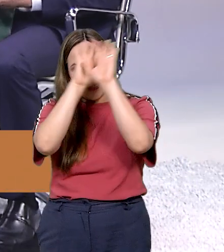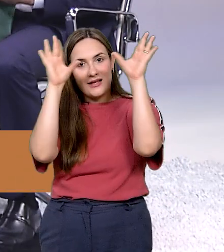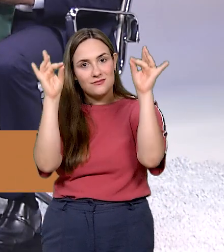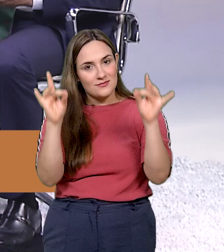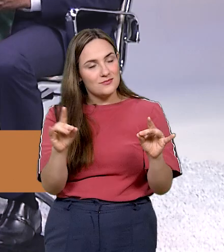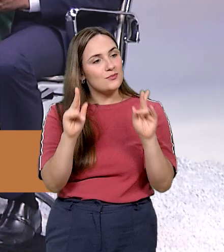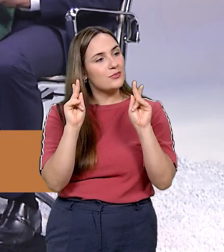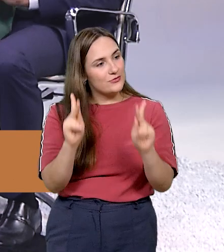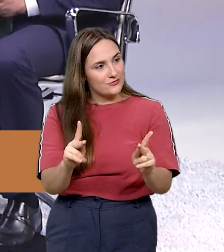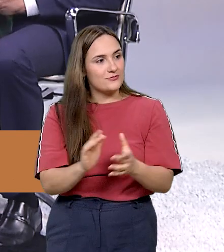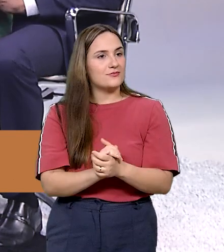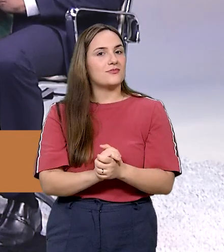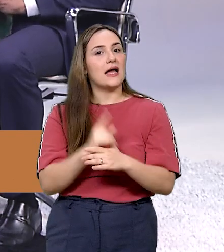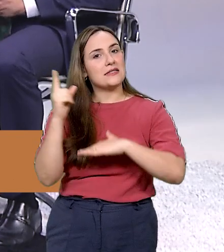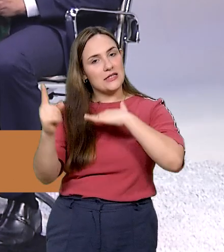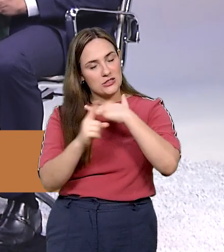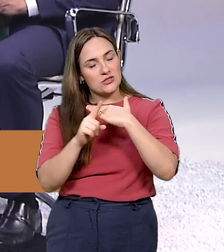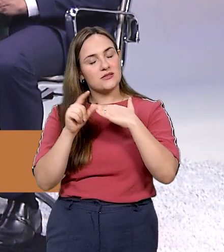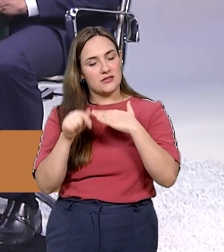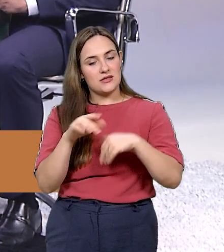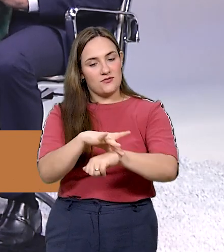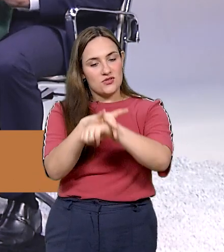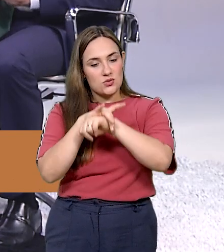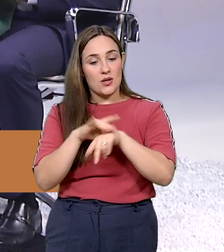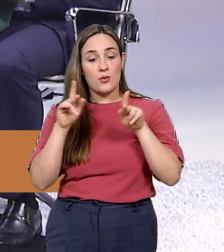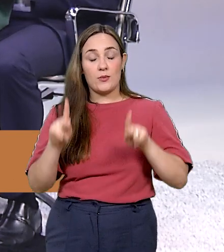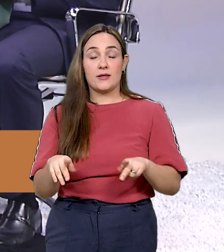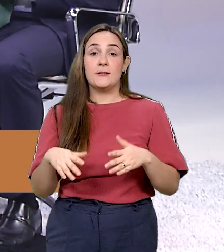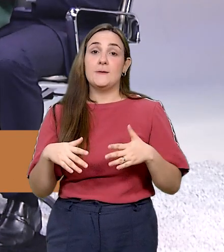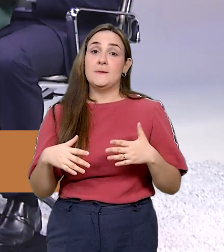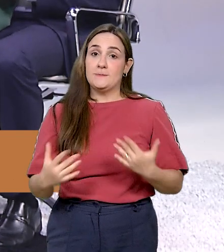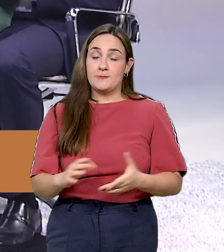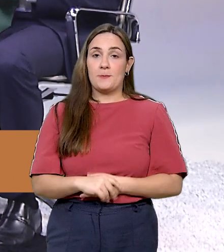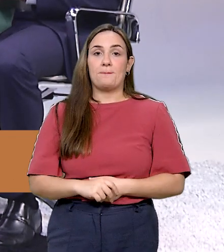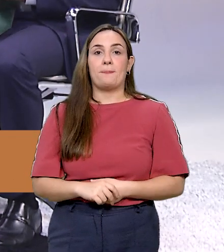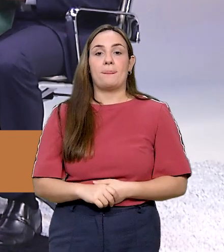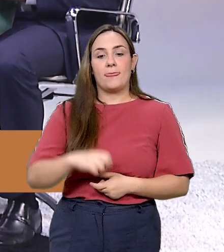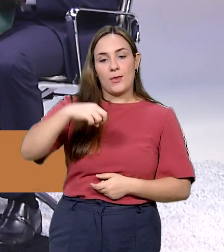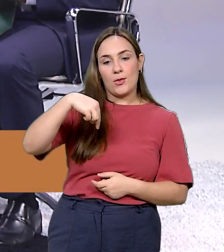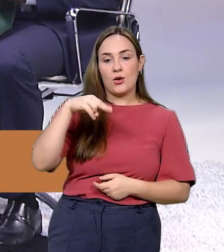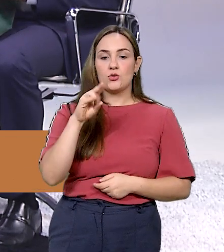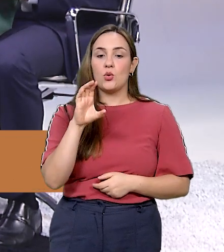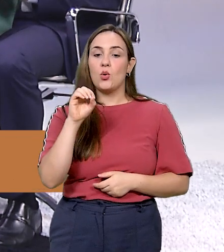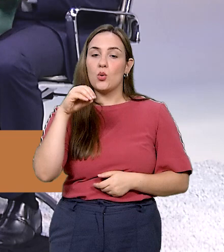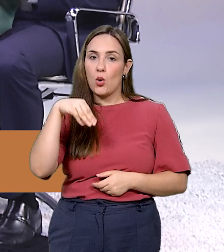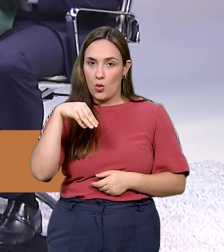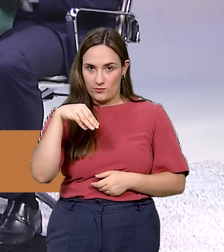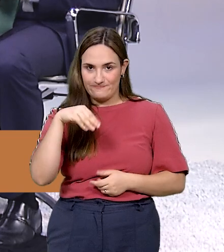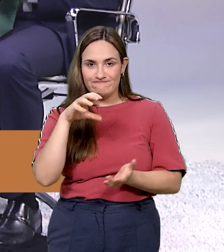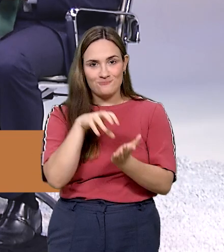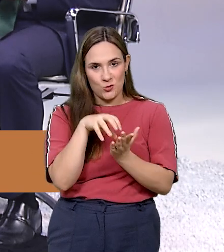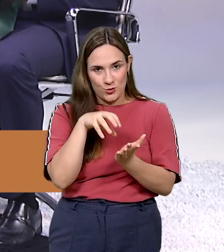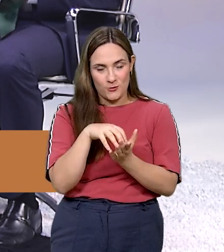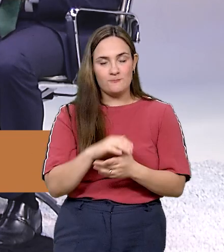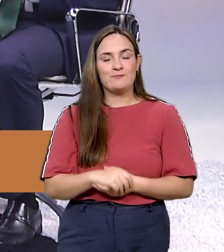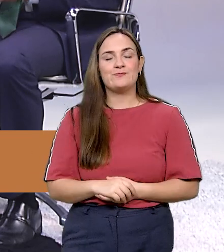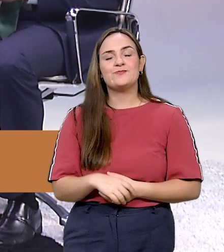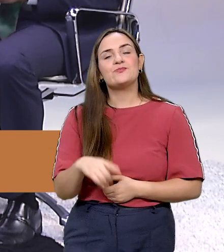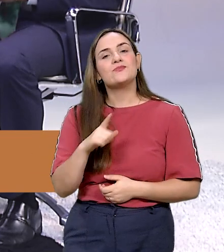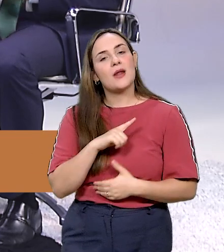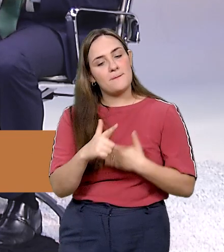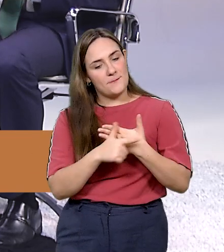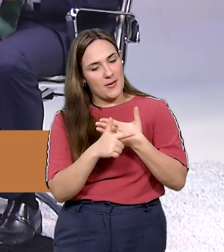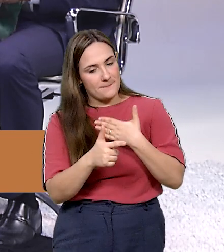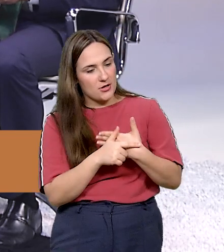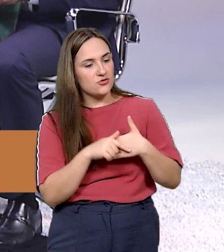esclarecimento à população que é atendida pela Defensoria Pública. Bem, o NUCOM tem esse papel de